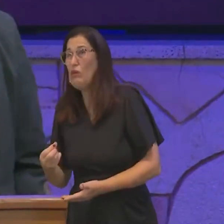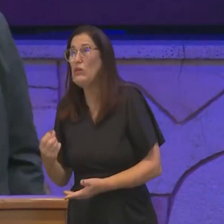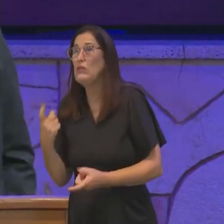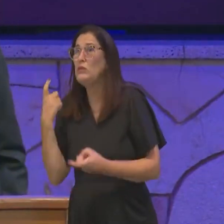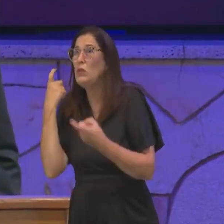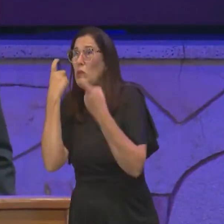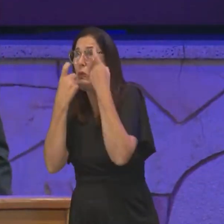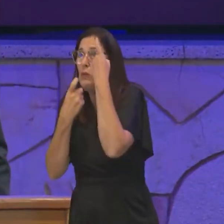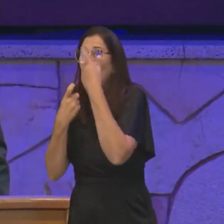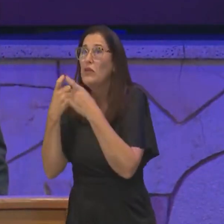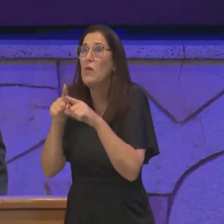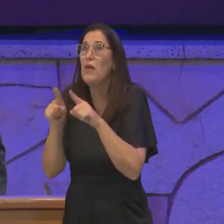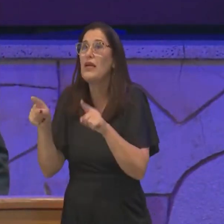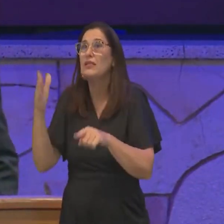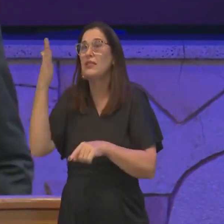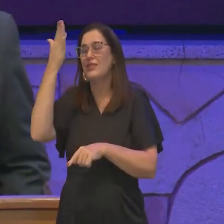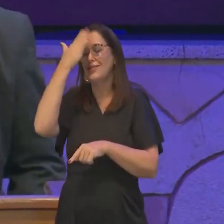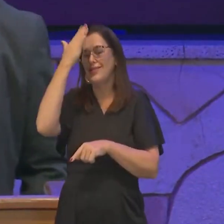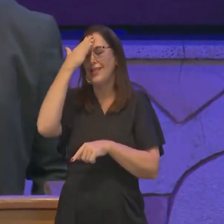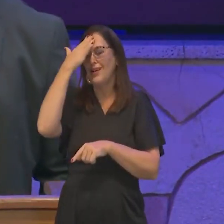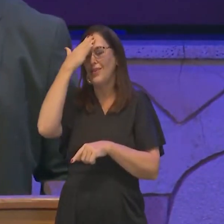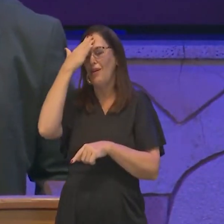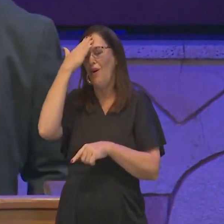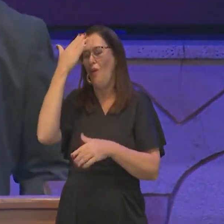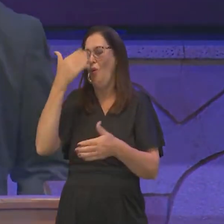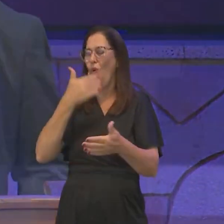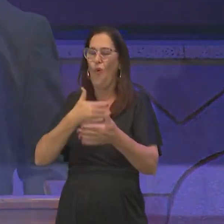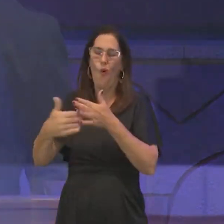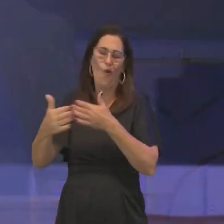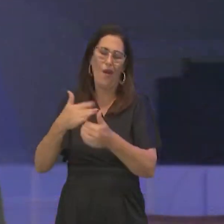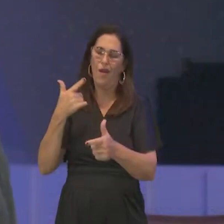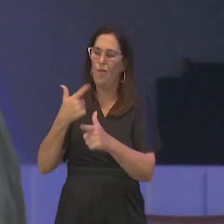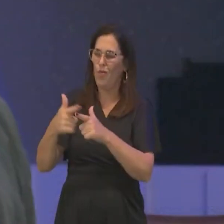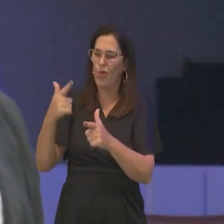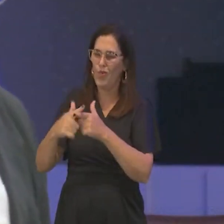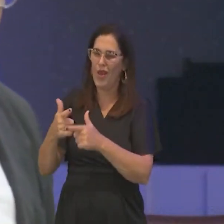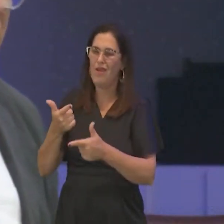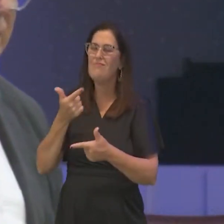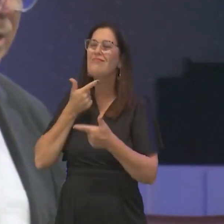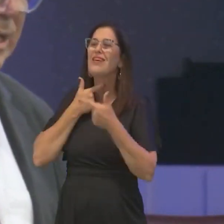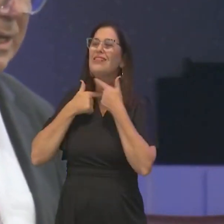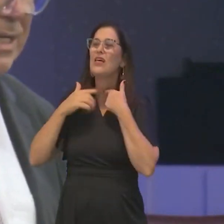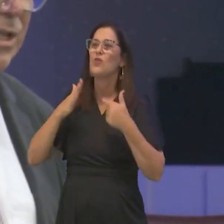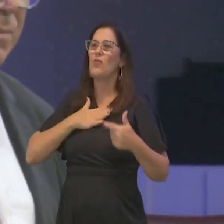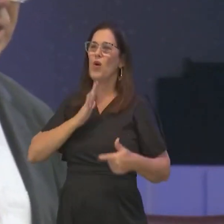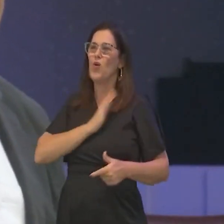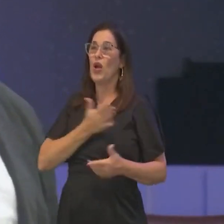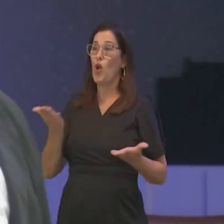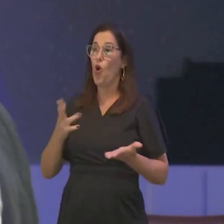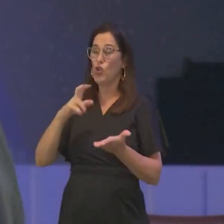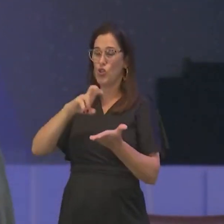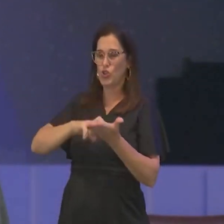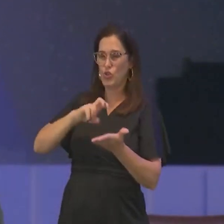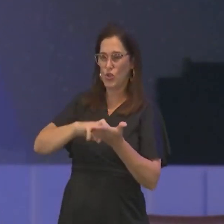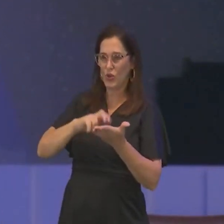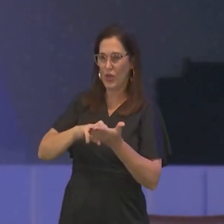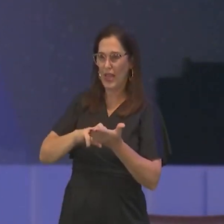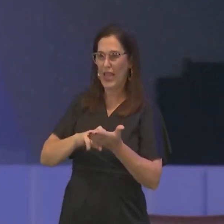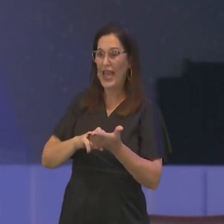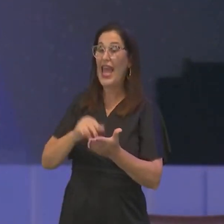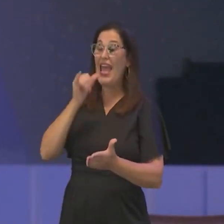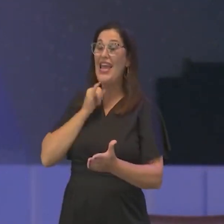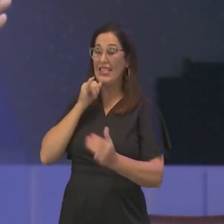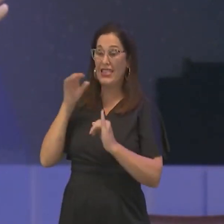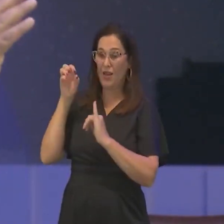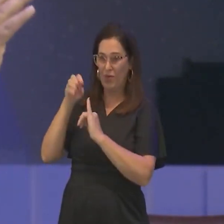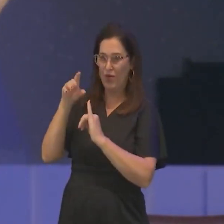preocupação, mas saiba, amado, seja qual for o seu problema, o desejo do meu coração é que nesta manhã, a exemplo de Isaías,